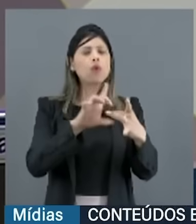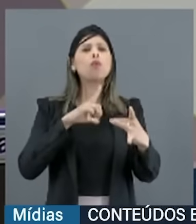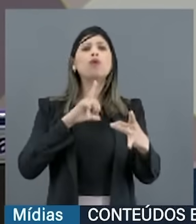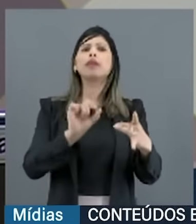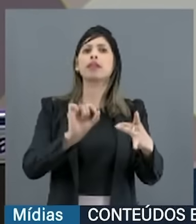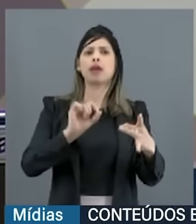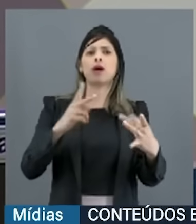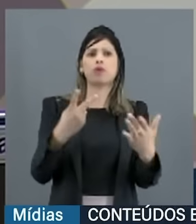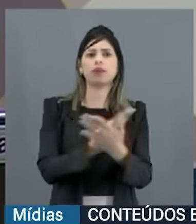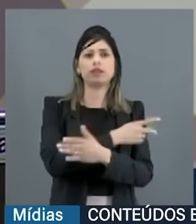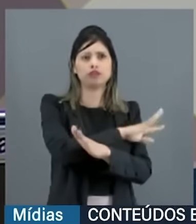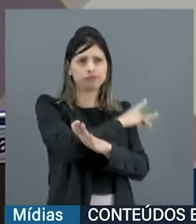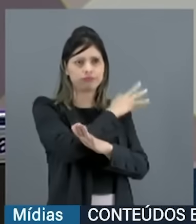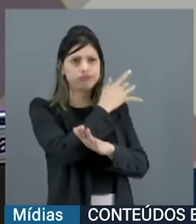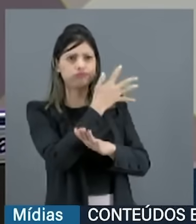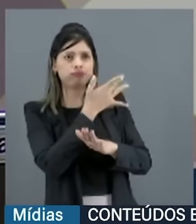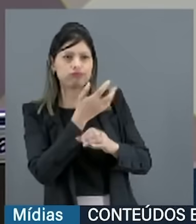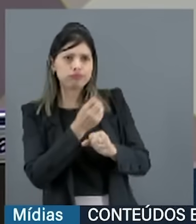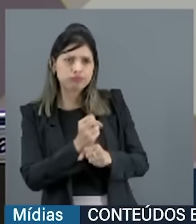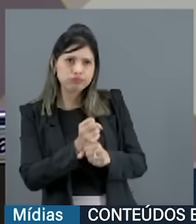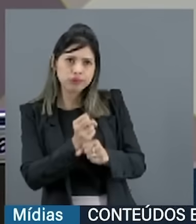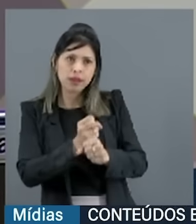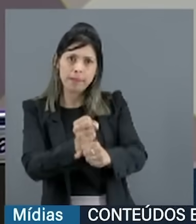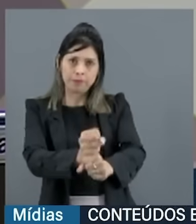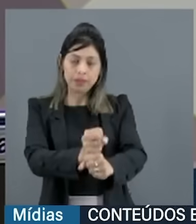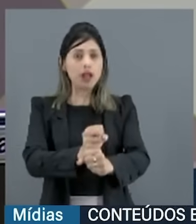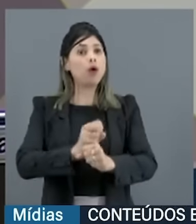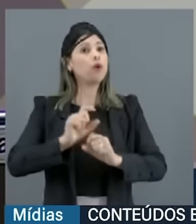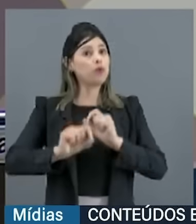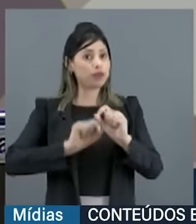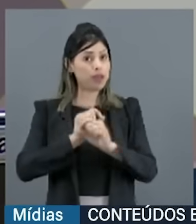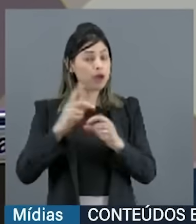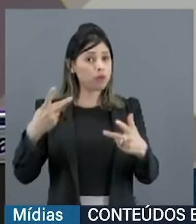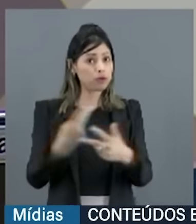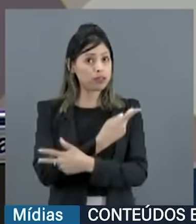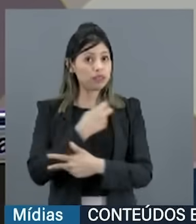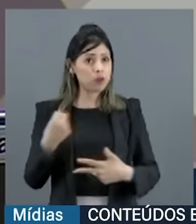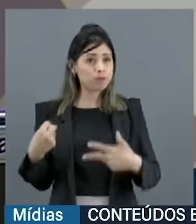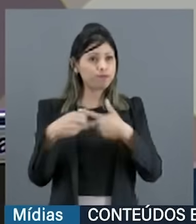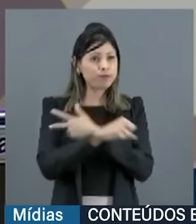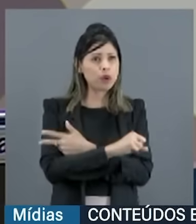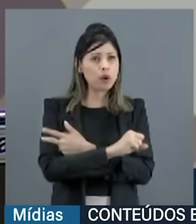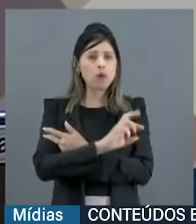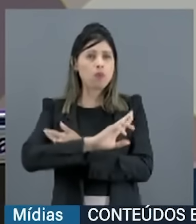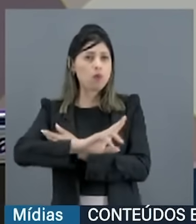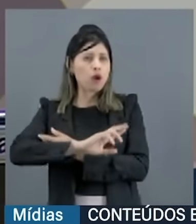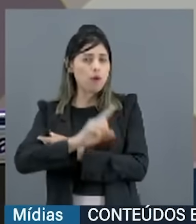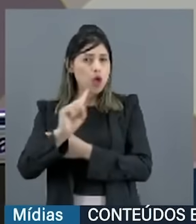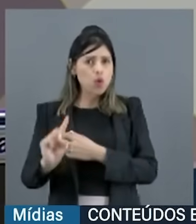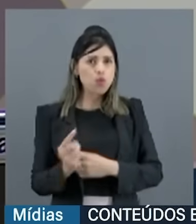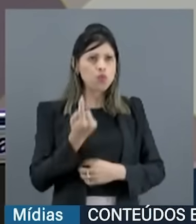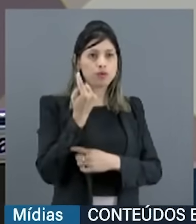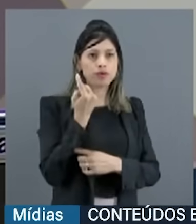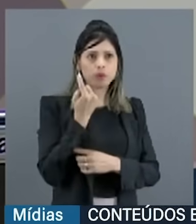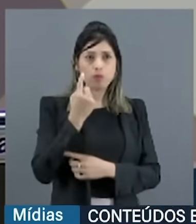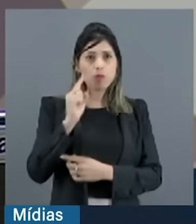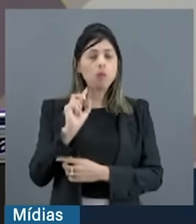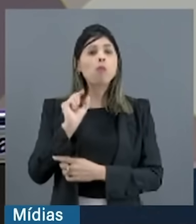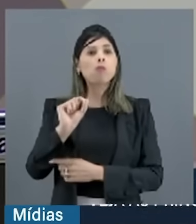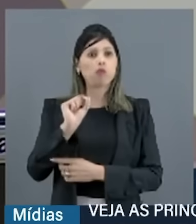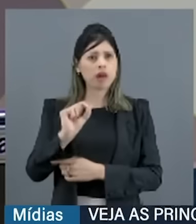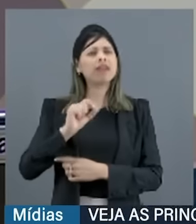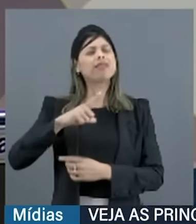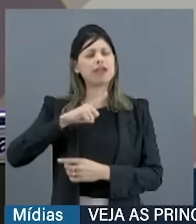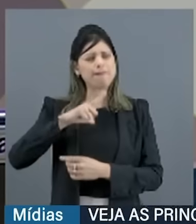forjada ao longo de vários anos. A construção golpista não se apoiou em apenas um pilar, foi resultado de